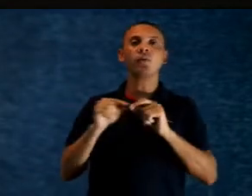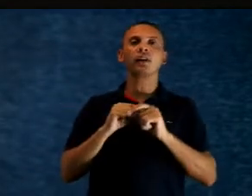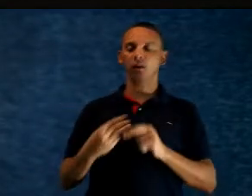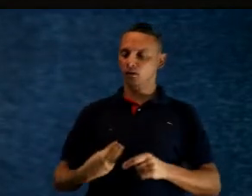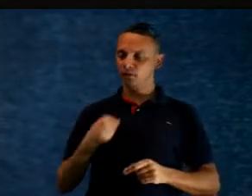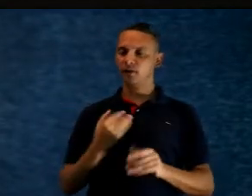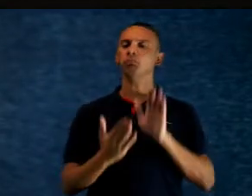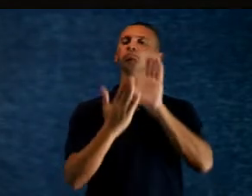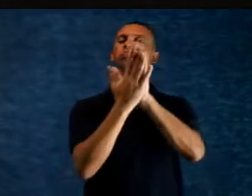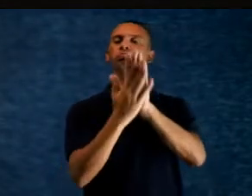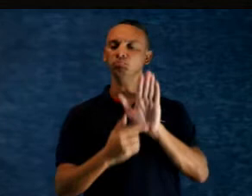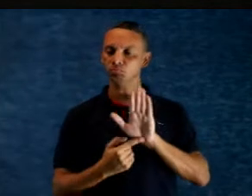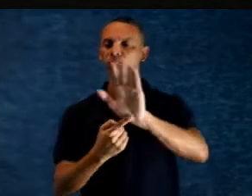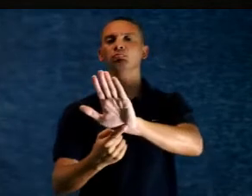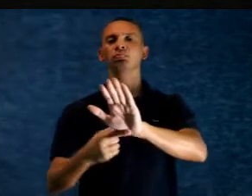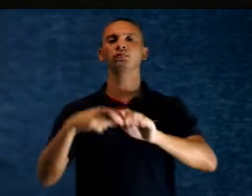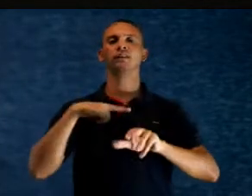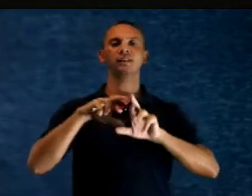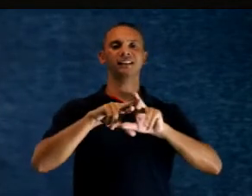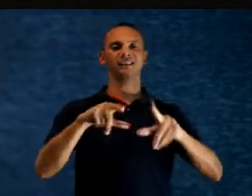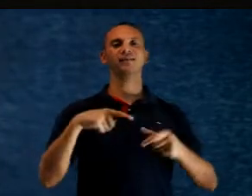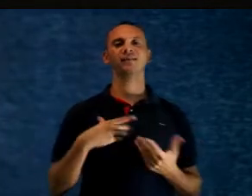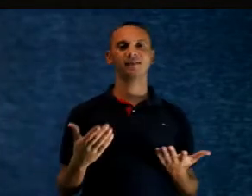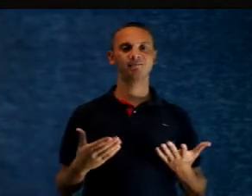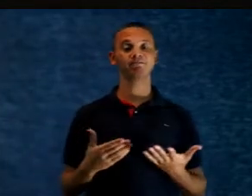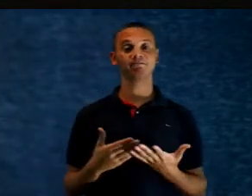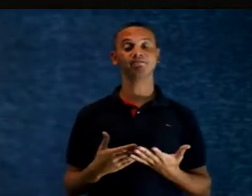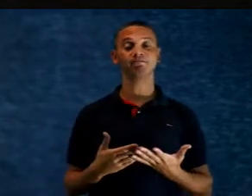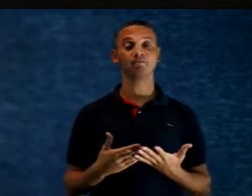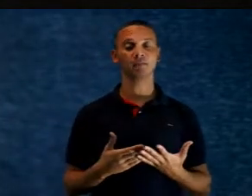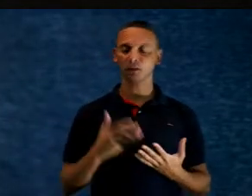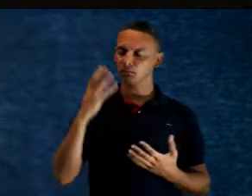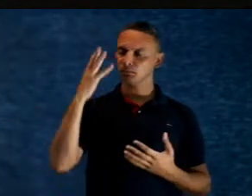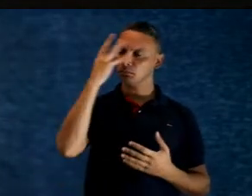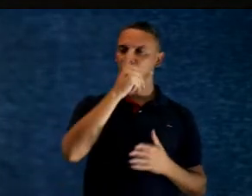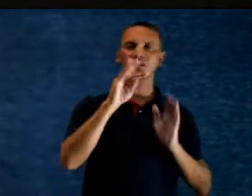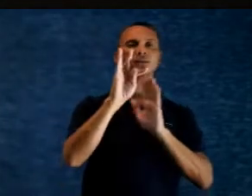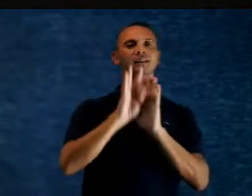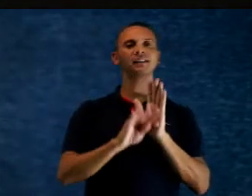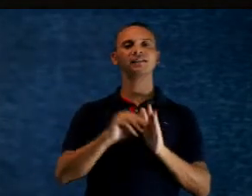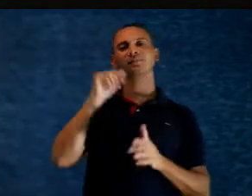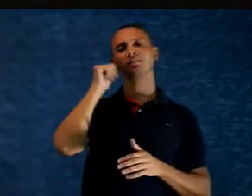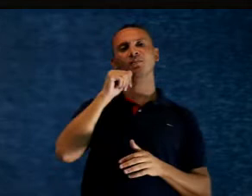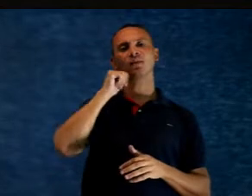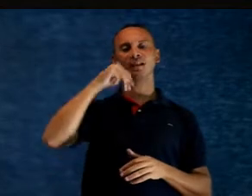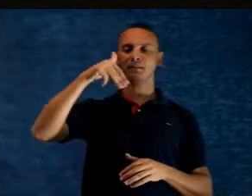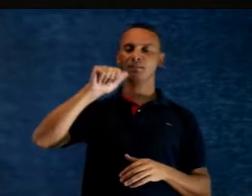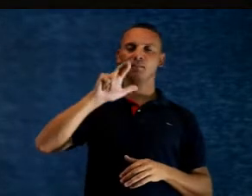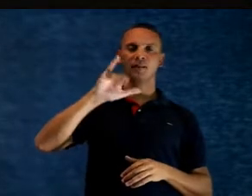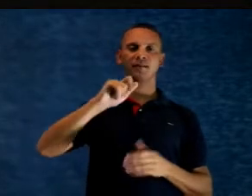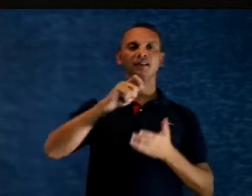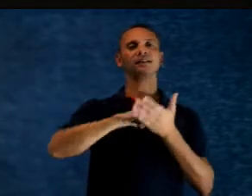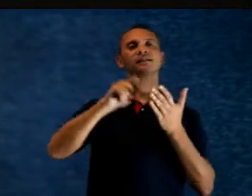ela desenha do pai como um homem comum, né? E uma vida modesta, nada